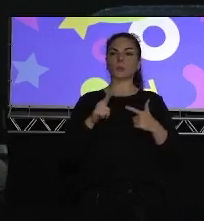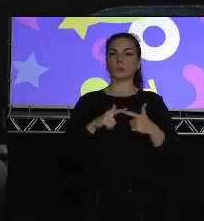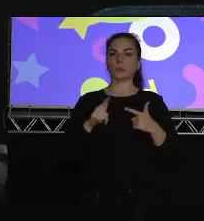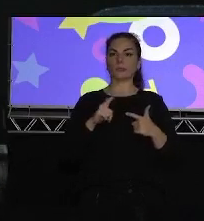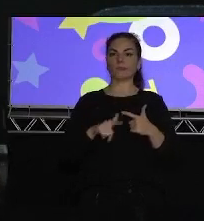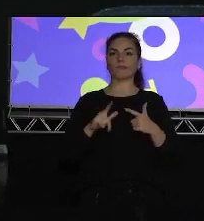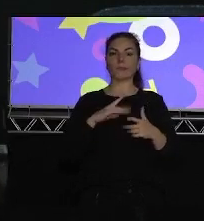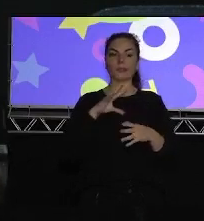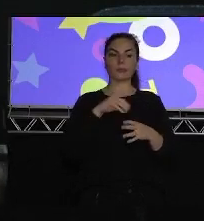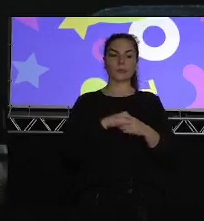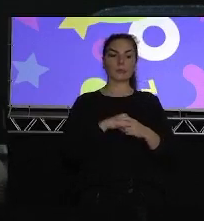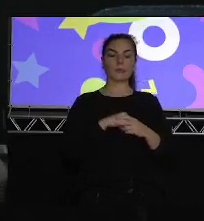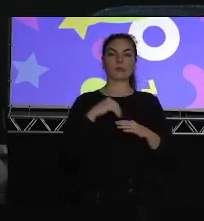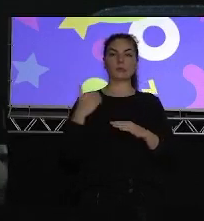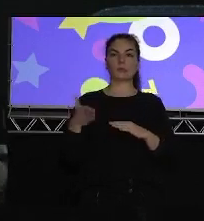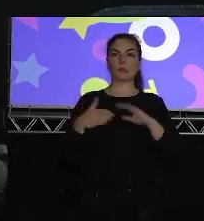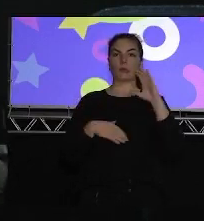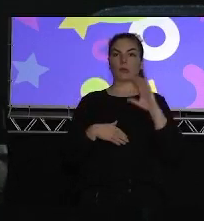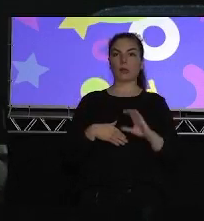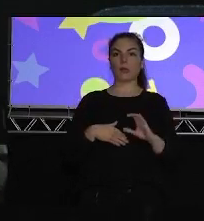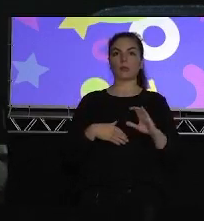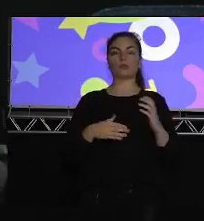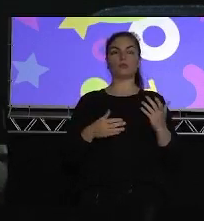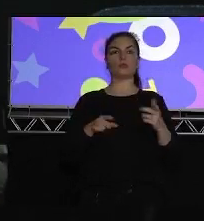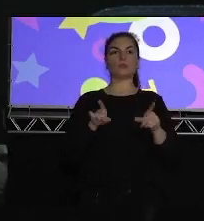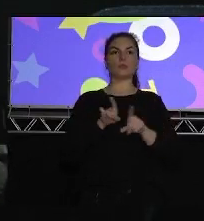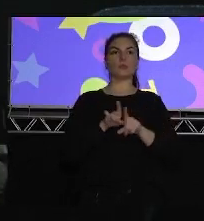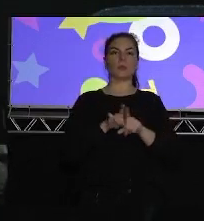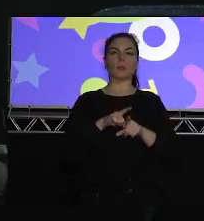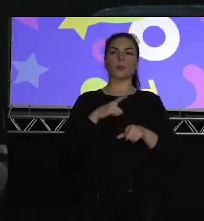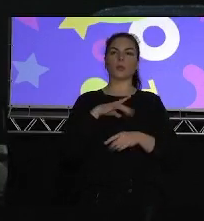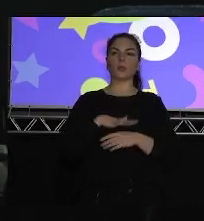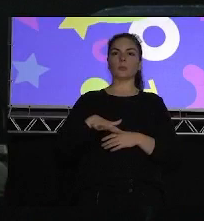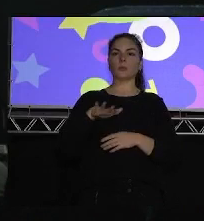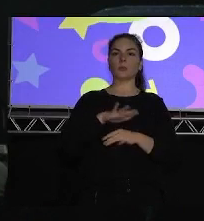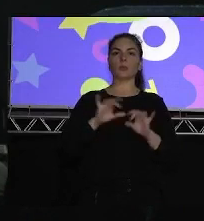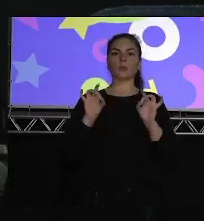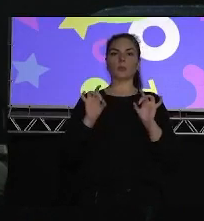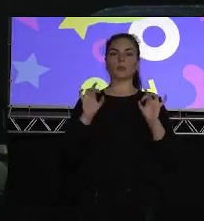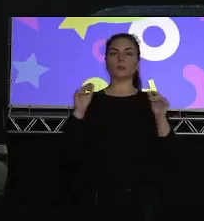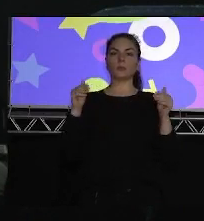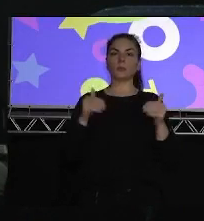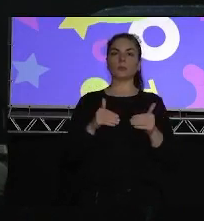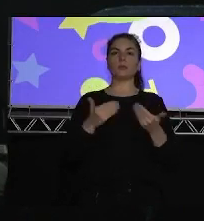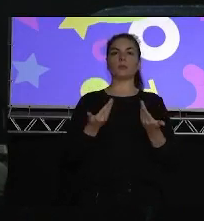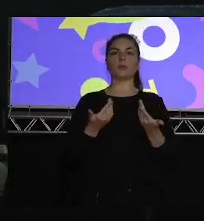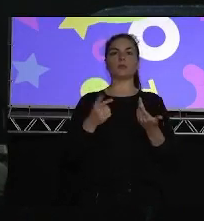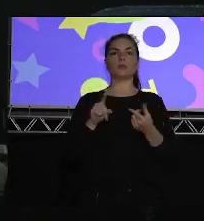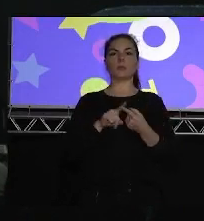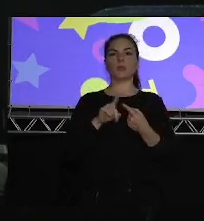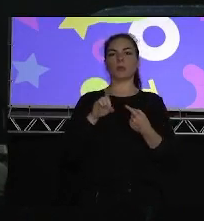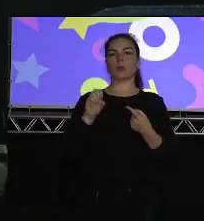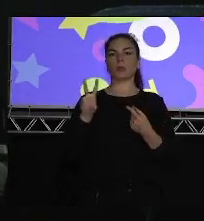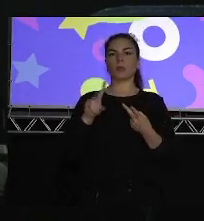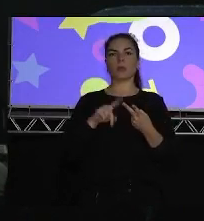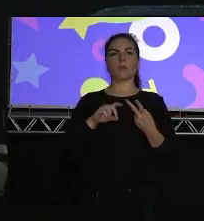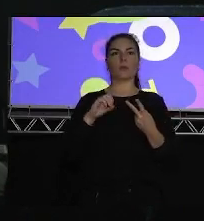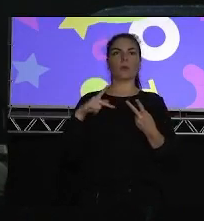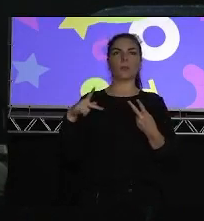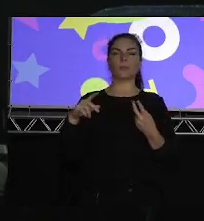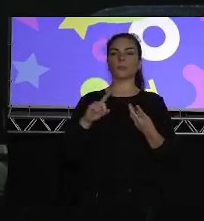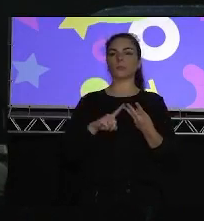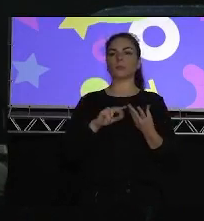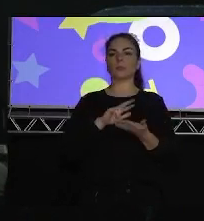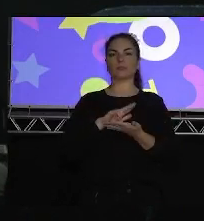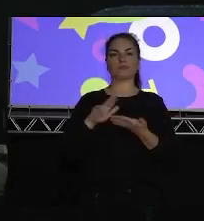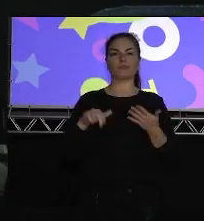clientes internos, externos, temos áreas específicas para tratar, temos dev, temos ops, temos